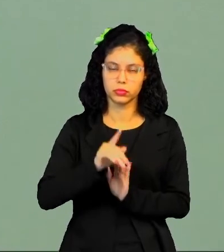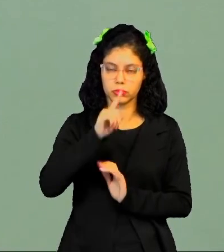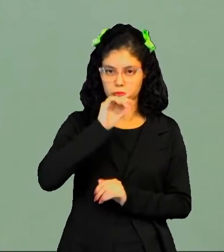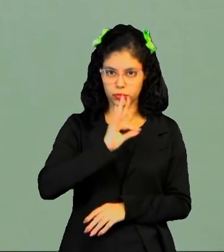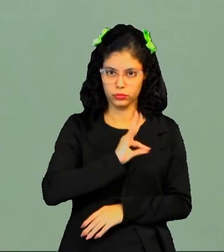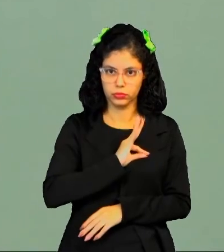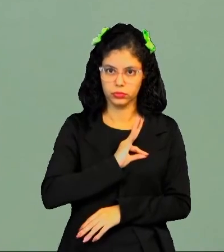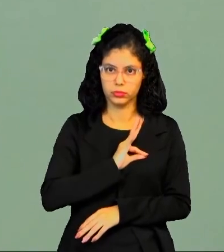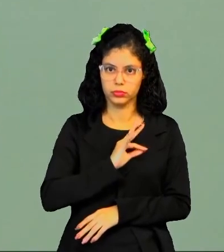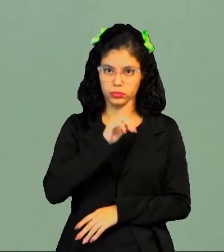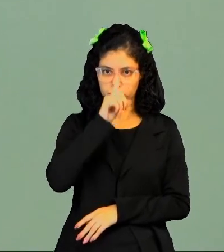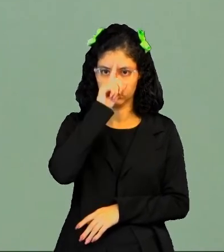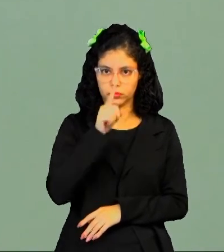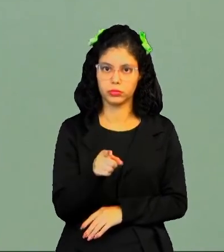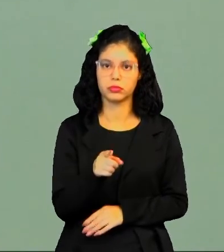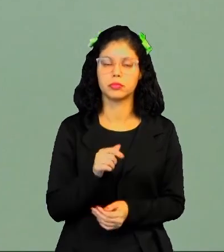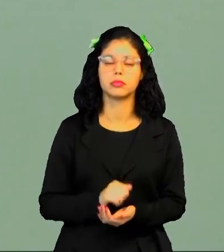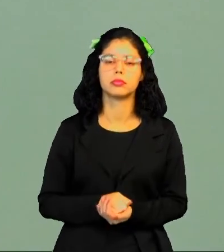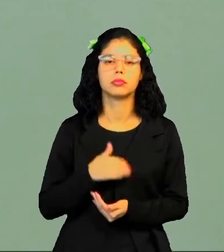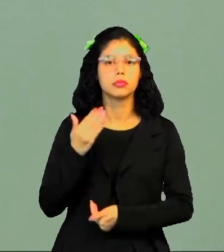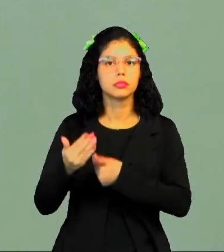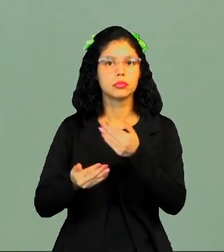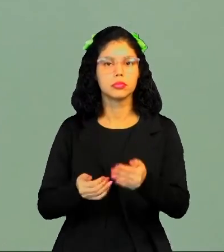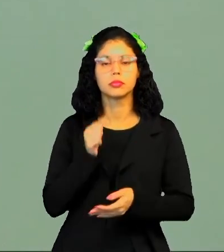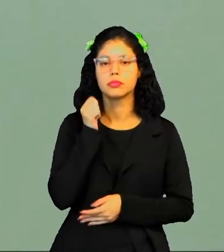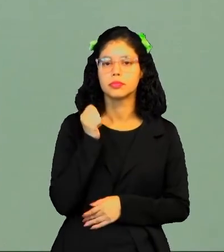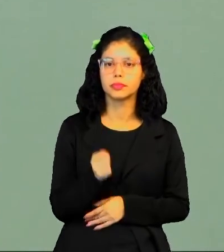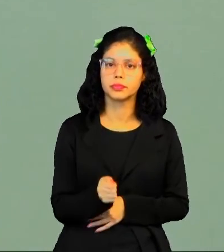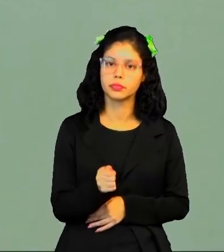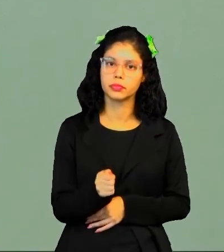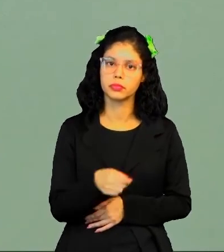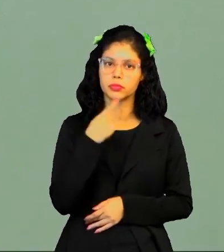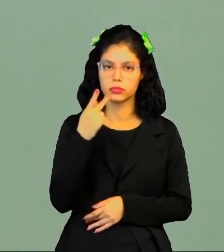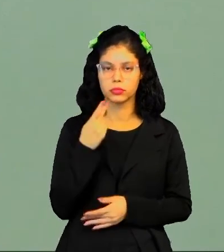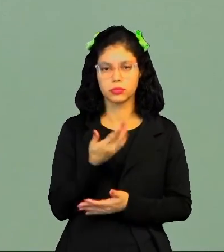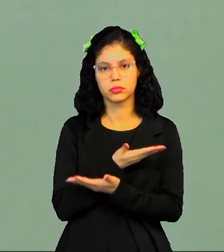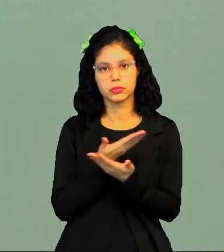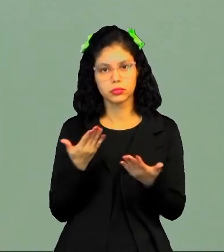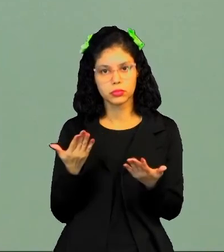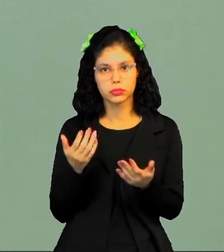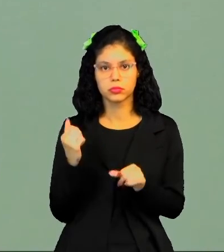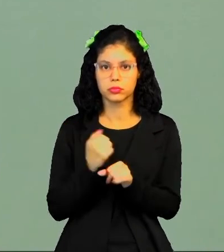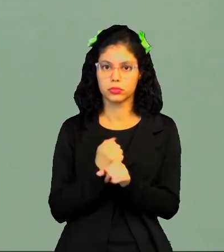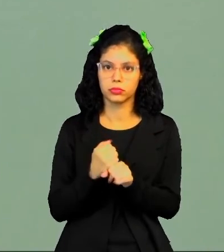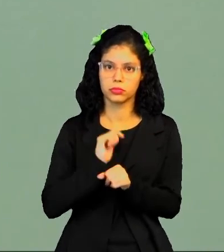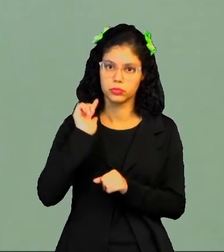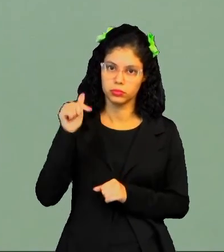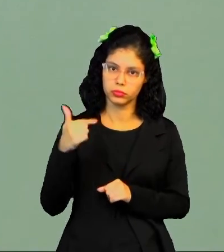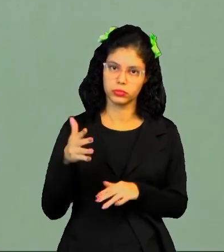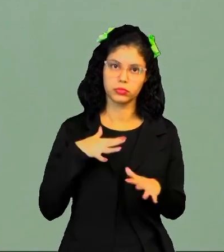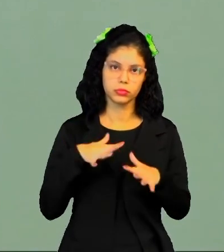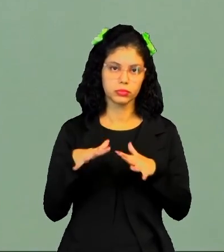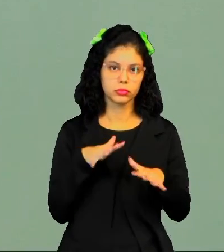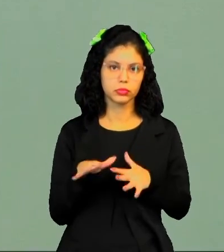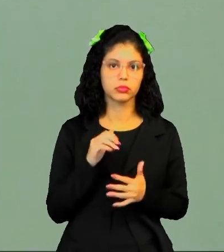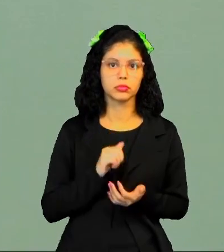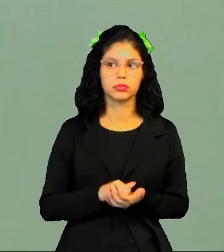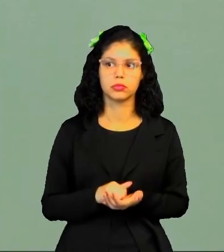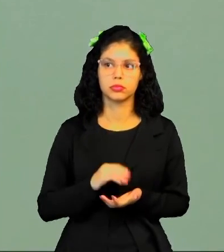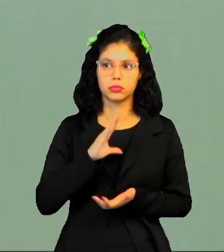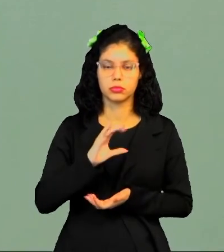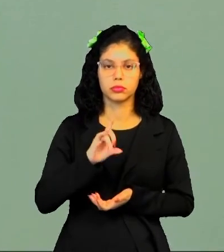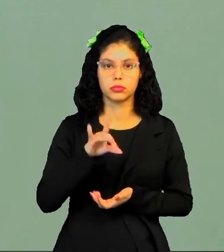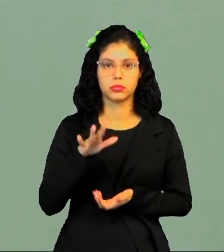durante, né, esse período da ditadura militar, a gente diz para vocês, né, que anos depois foi lançado um movimento chamado de Comissão